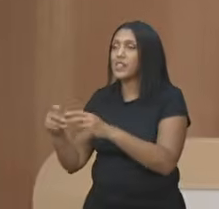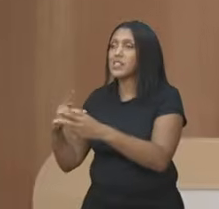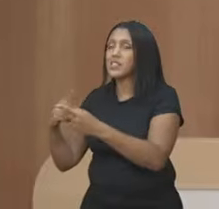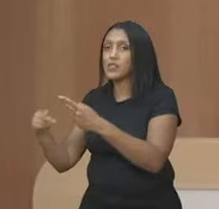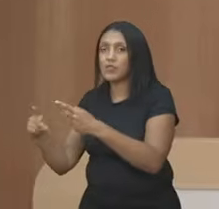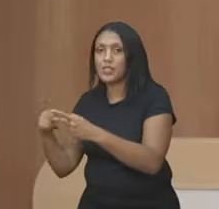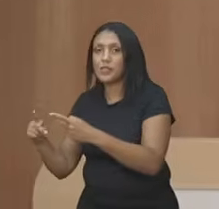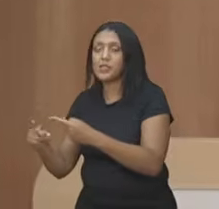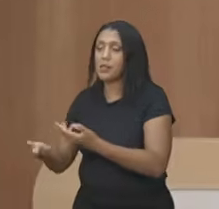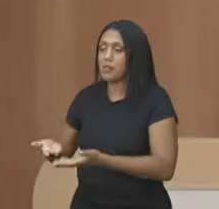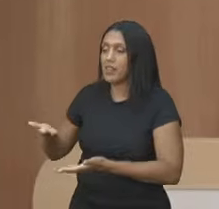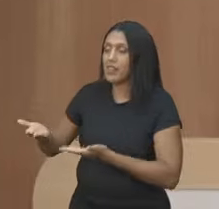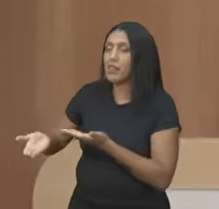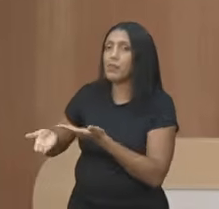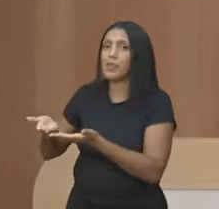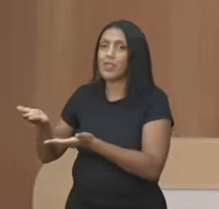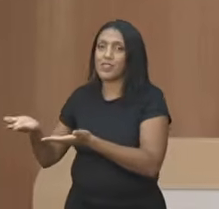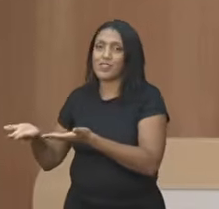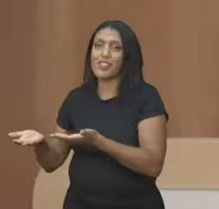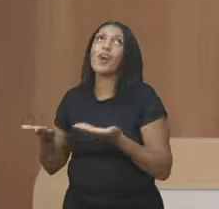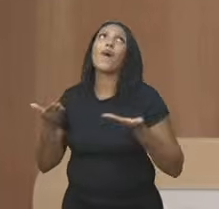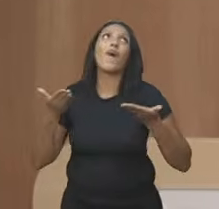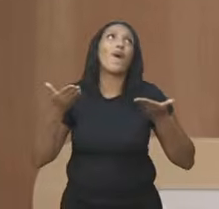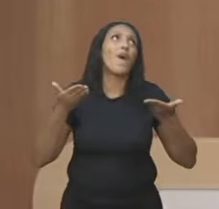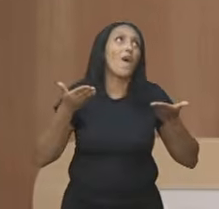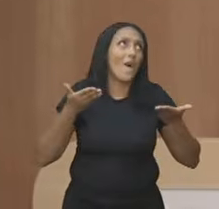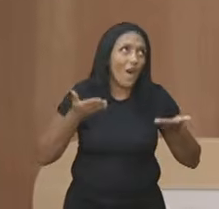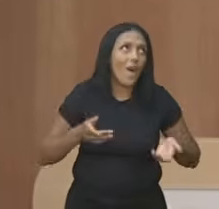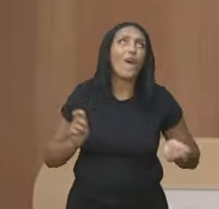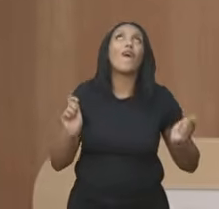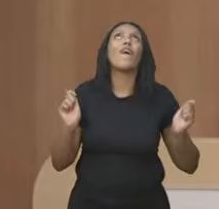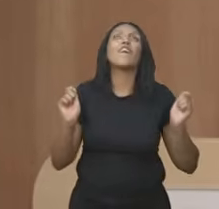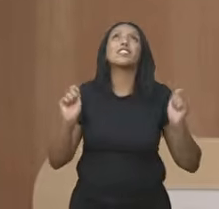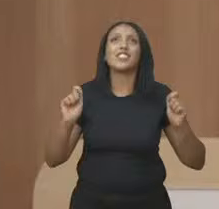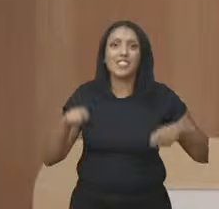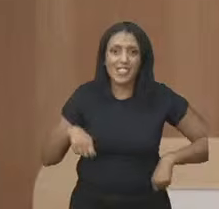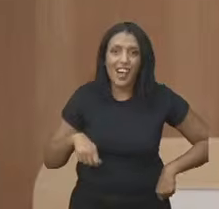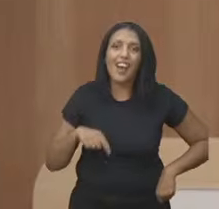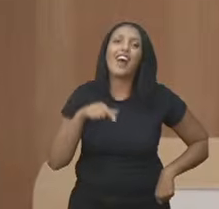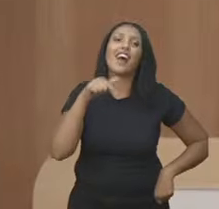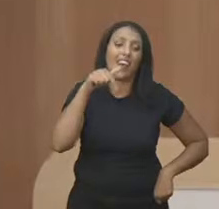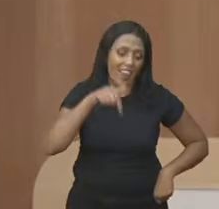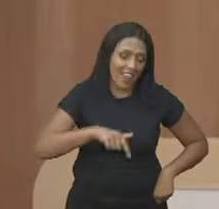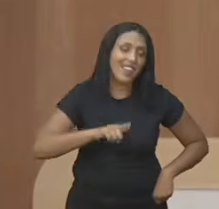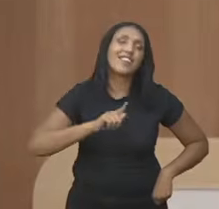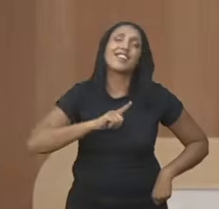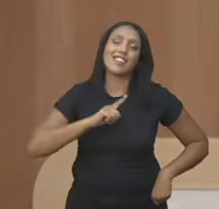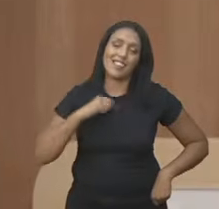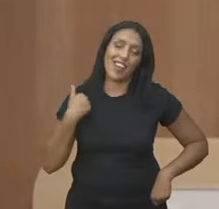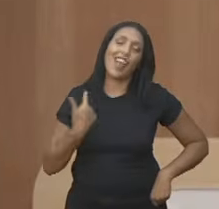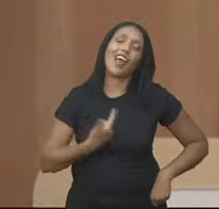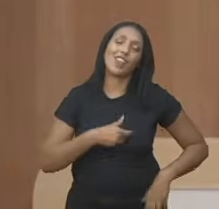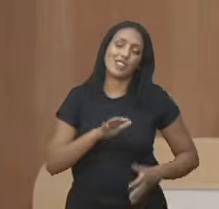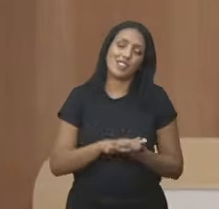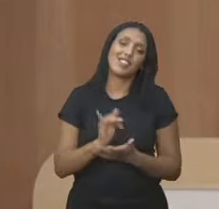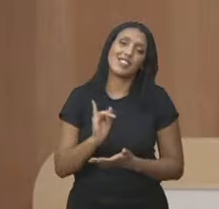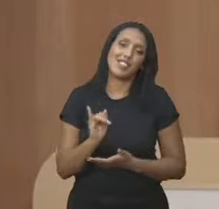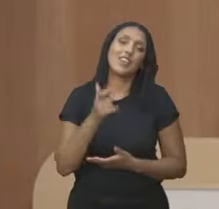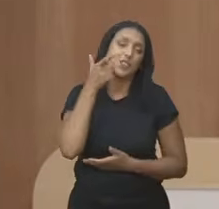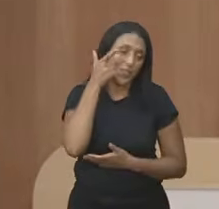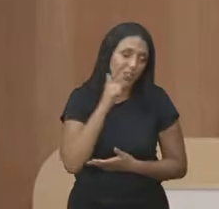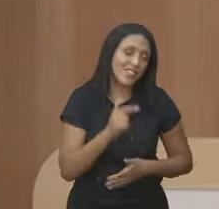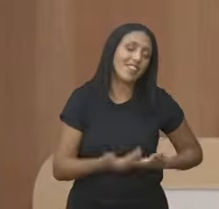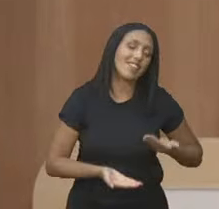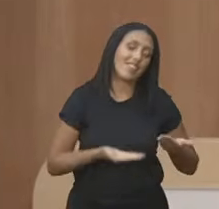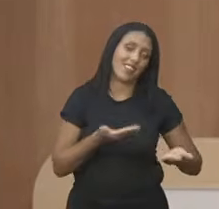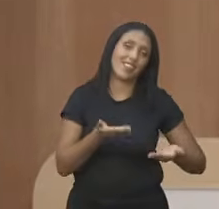Campos, é uma grande alegria e motivo de muita felicidade para todo o meu gabinete, que a gente trabalhou muito nessa